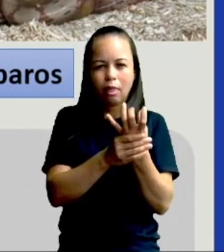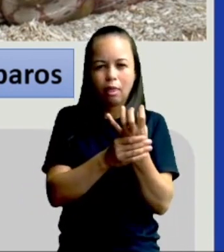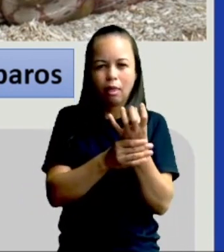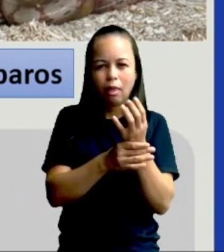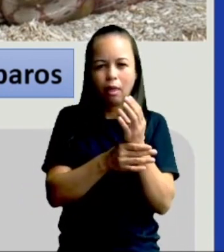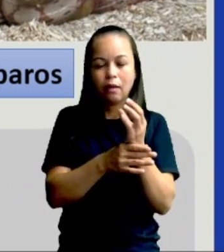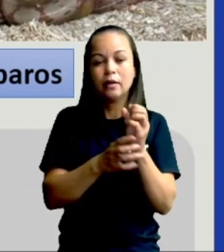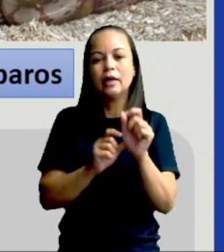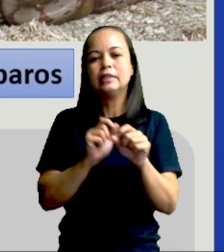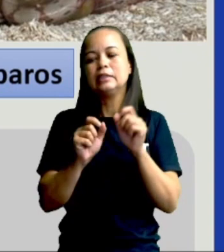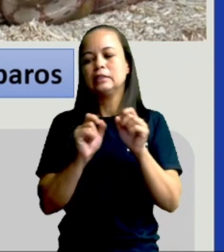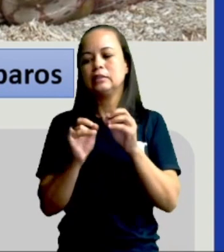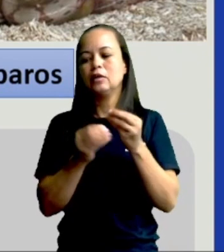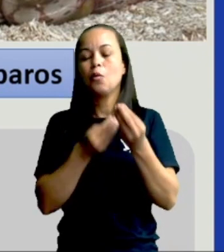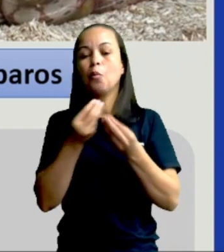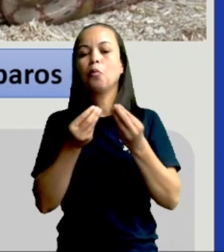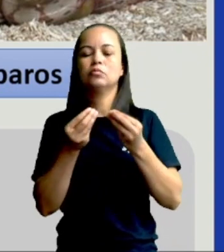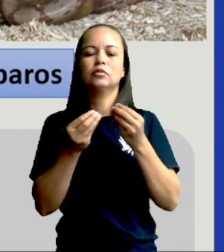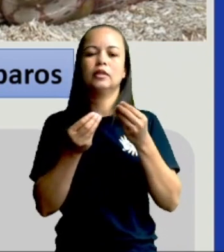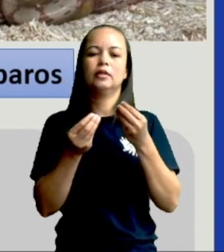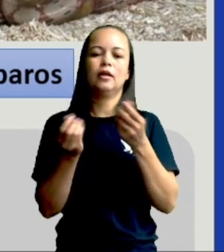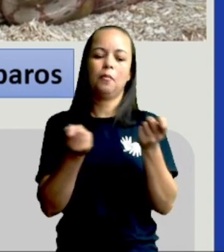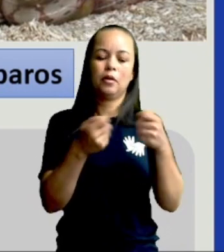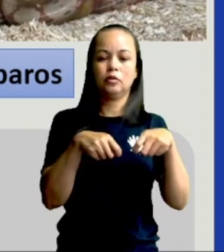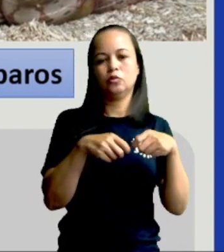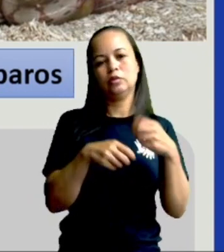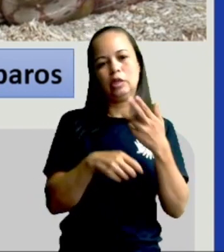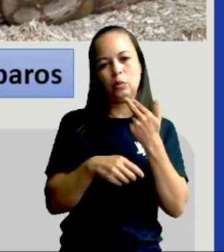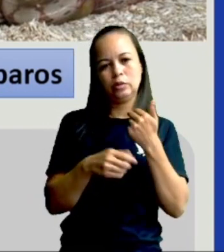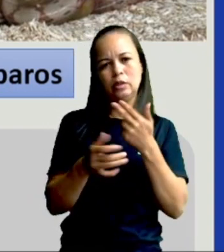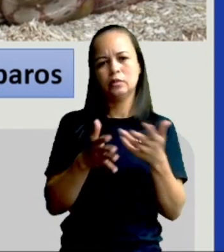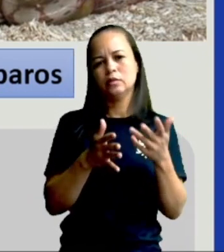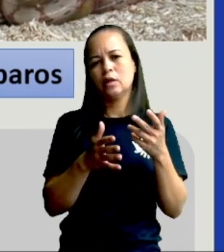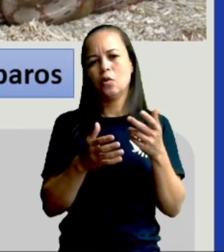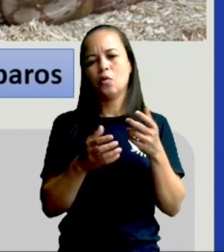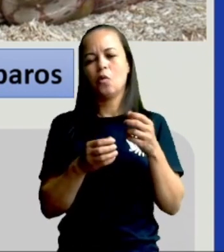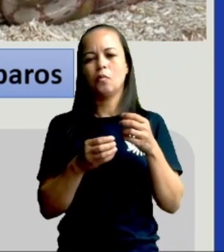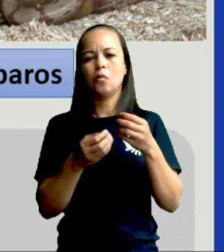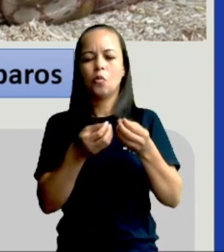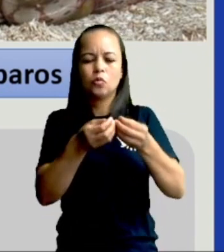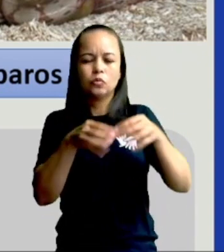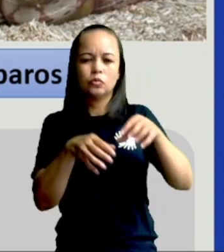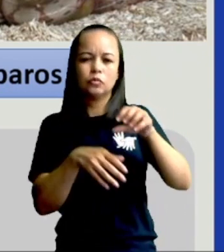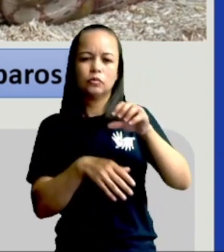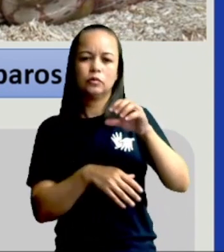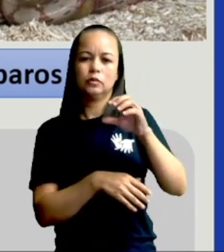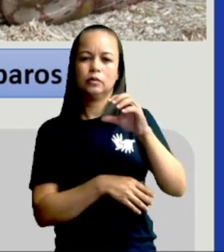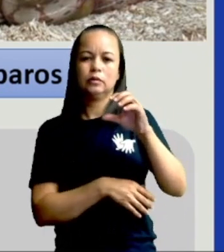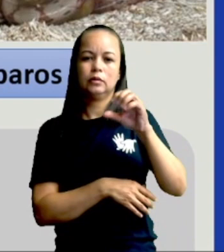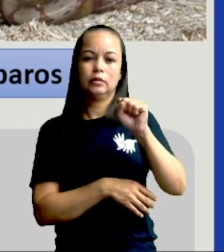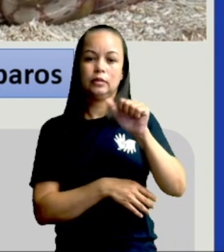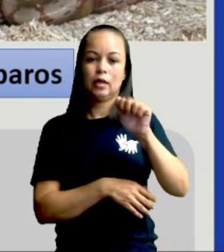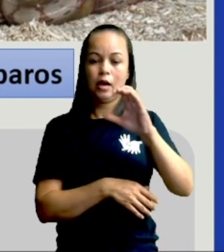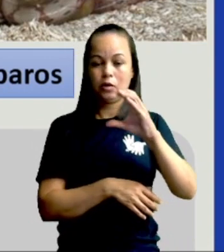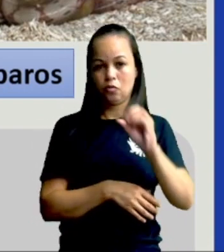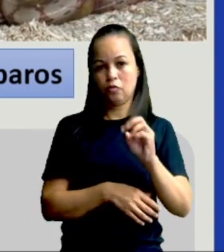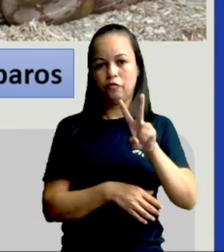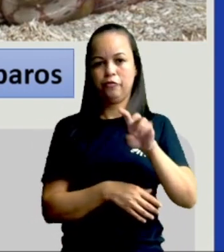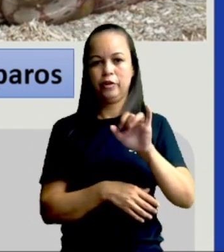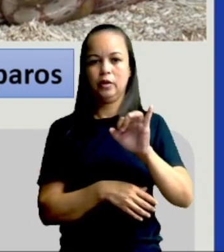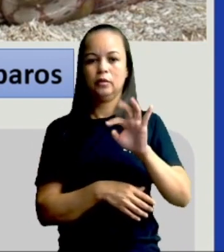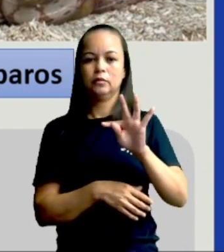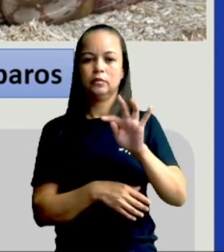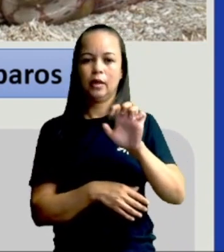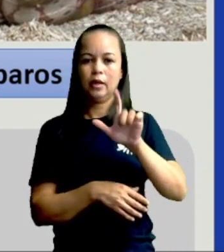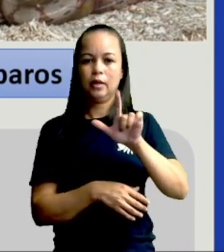do que seria as partes do ovo, da nutrição, né? Como o saco vitelínico, as outras estruturas do ovo, que